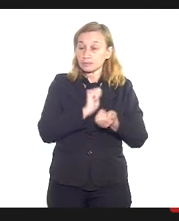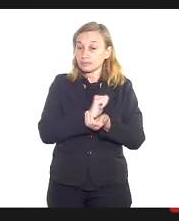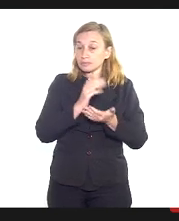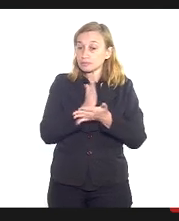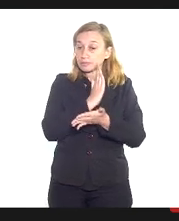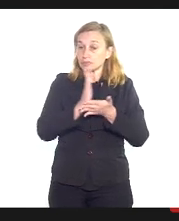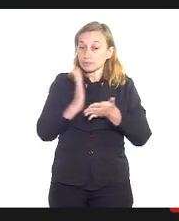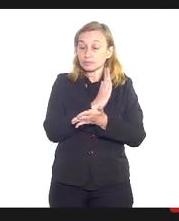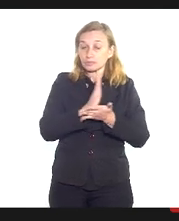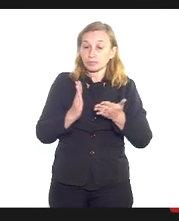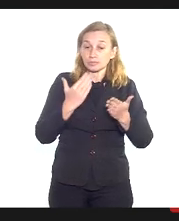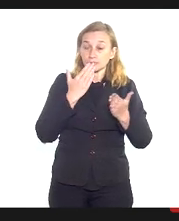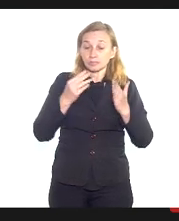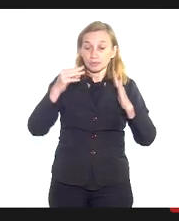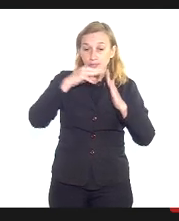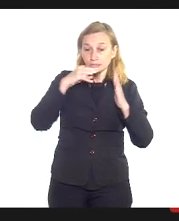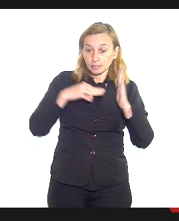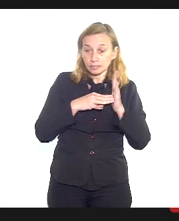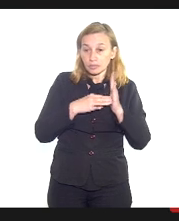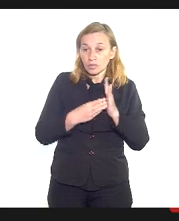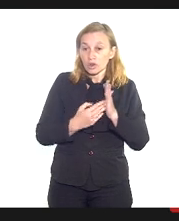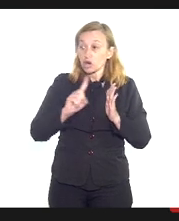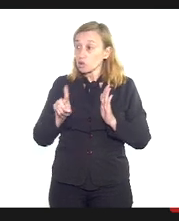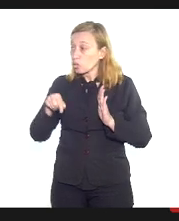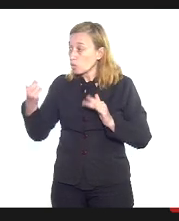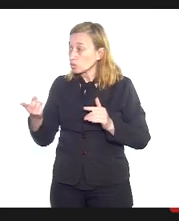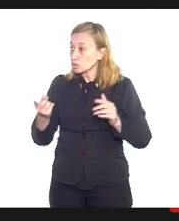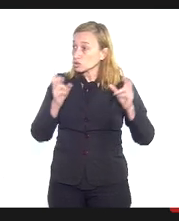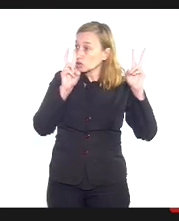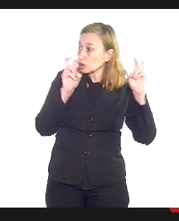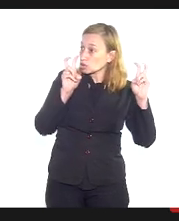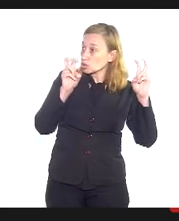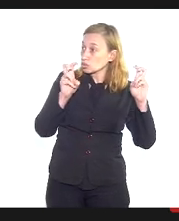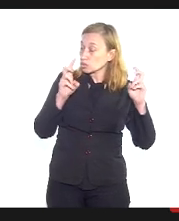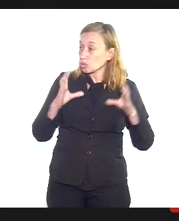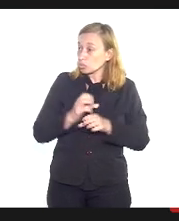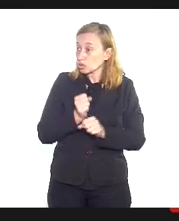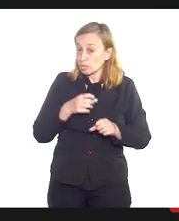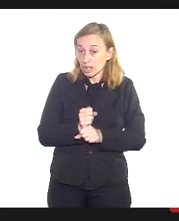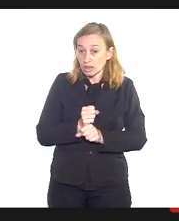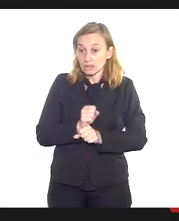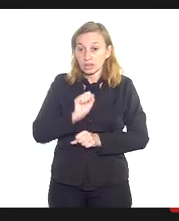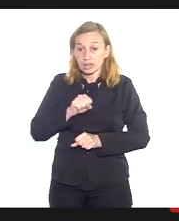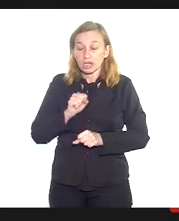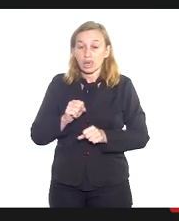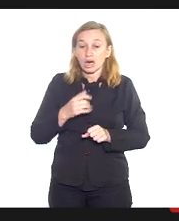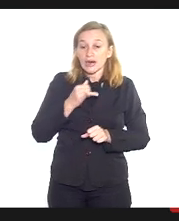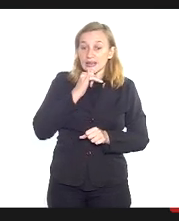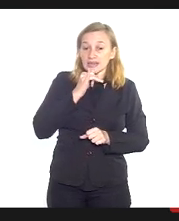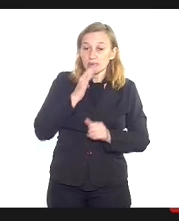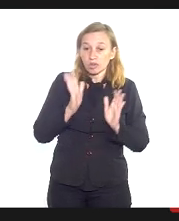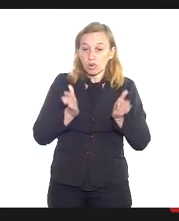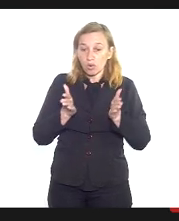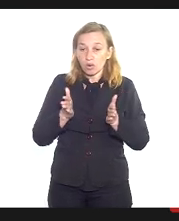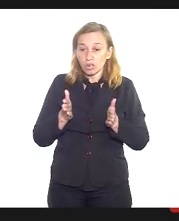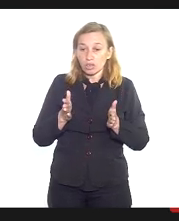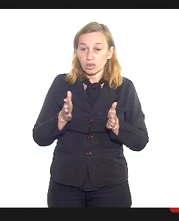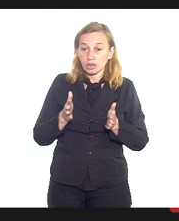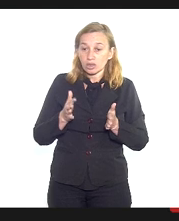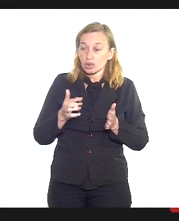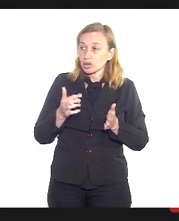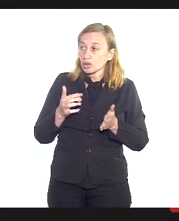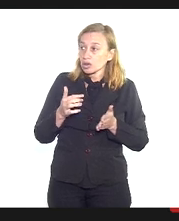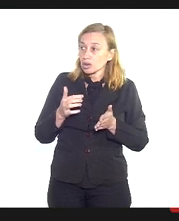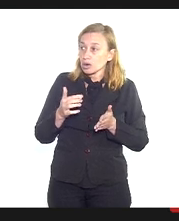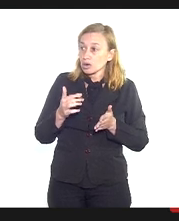de metodologias e, dentro das suas metodologias, outras questões com o cálculo em si. Bom, eu vou dar alguns exemplos aqui que eu espero não ser muito